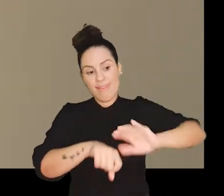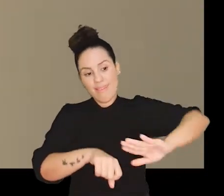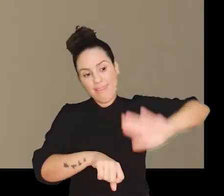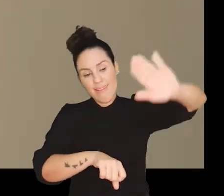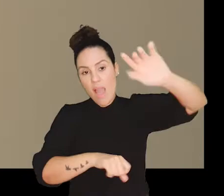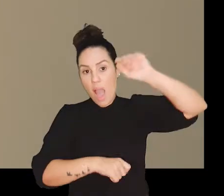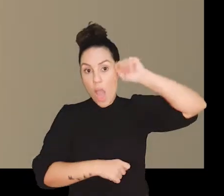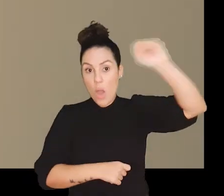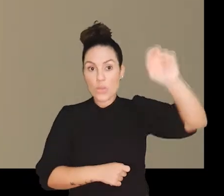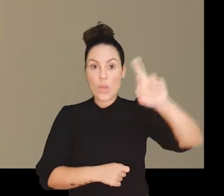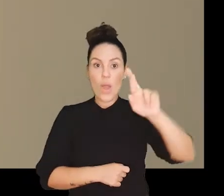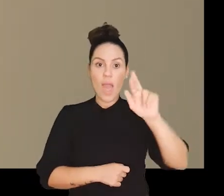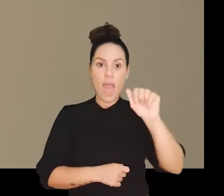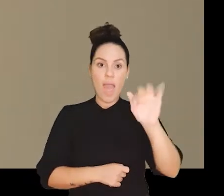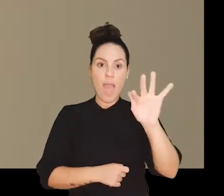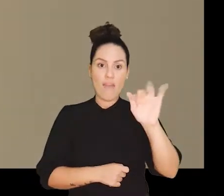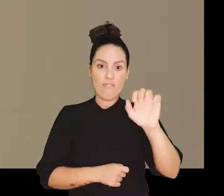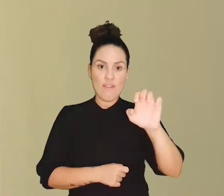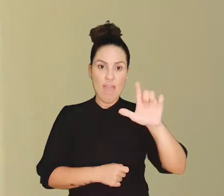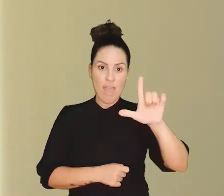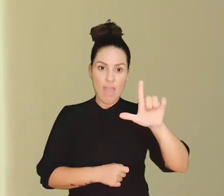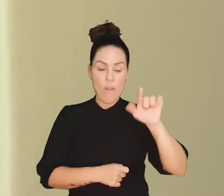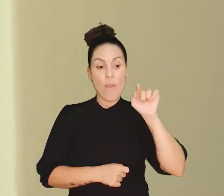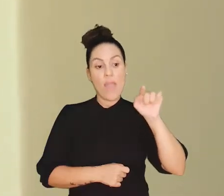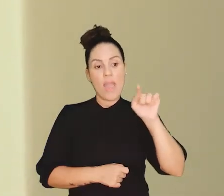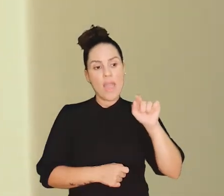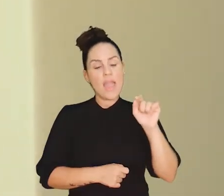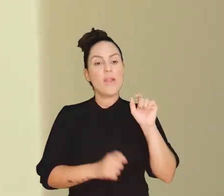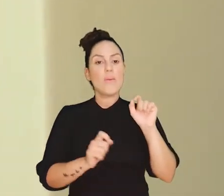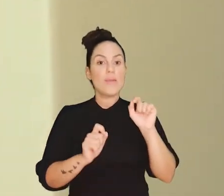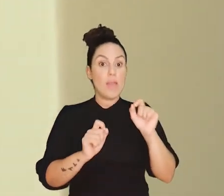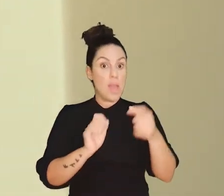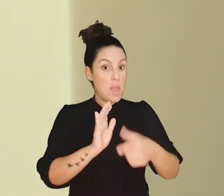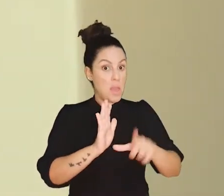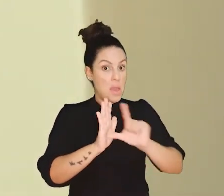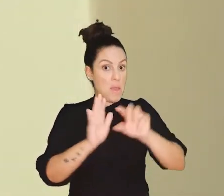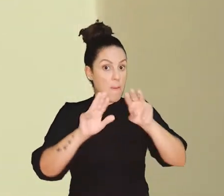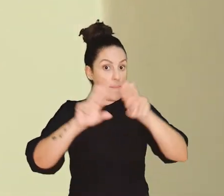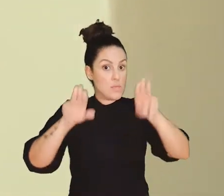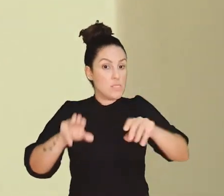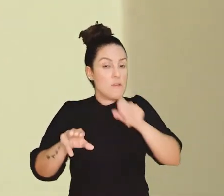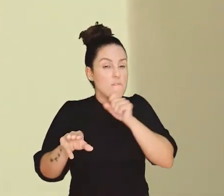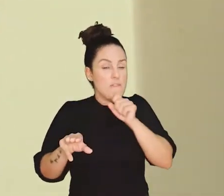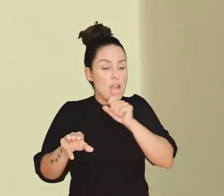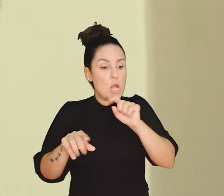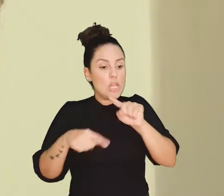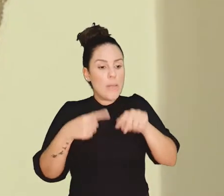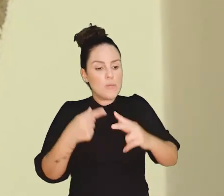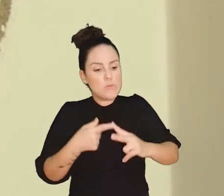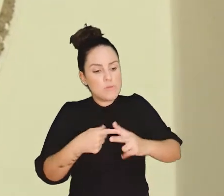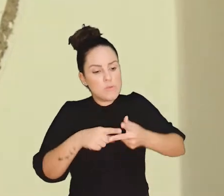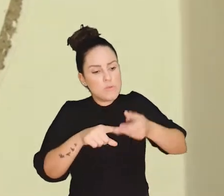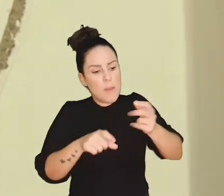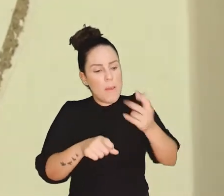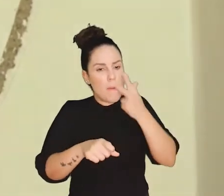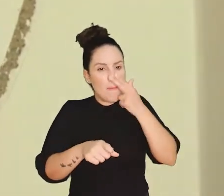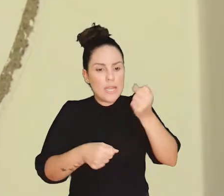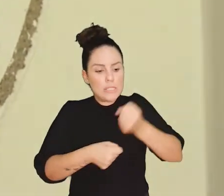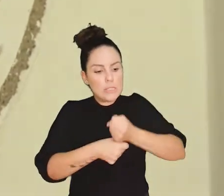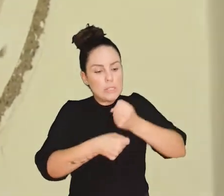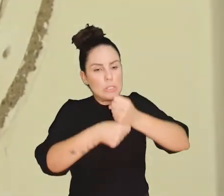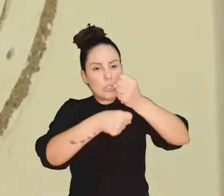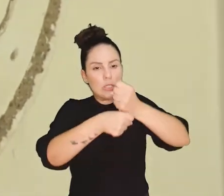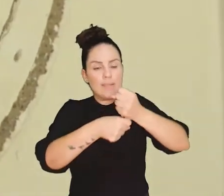Rafael Pagatini, em que ele escava as paredes recém-reformadas do museu. Esse também é o papel do museu, escavar